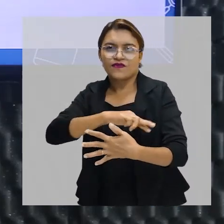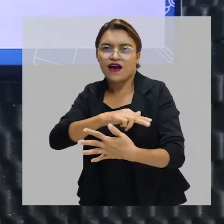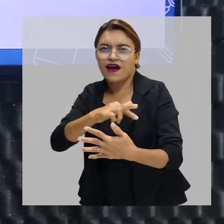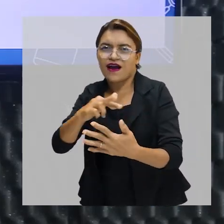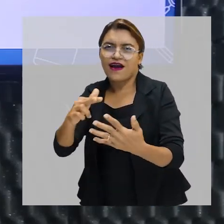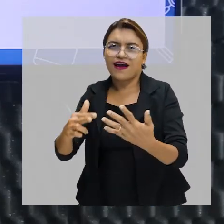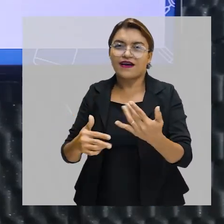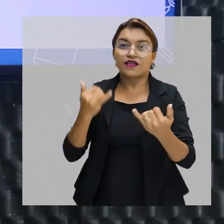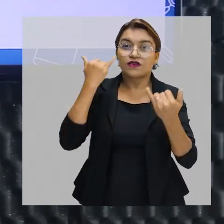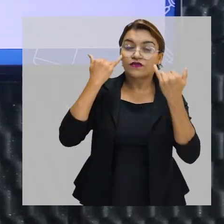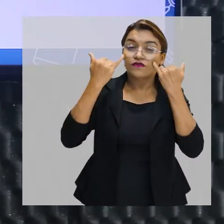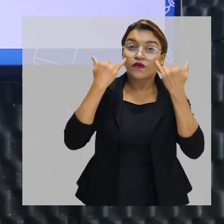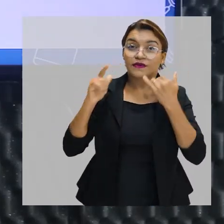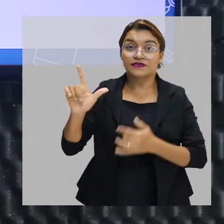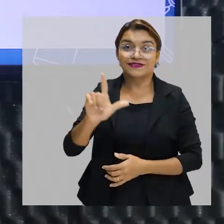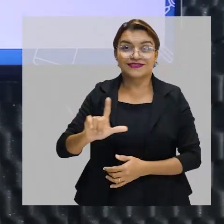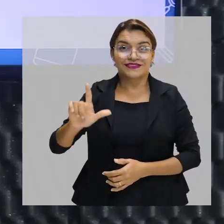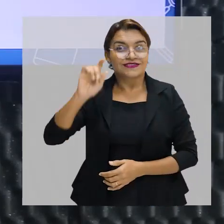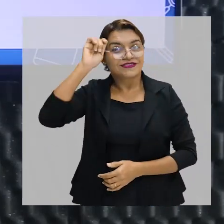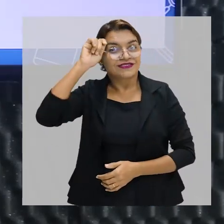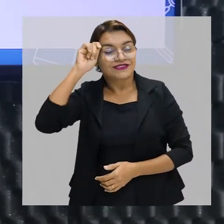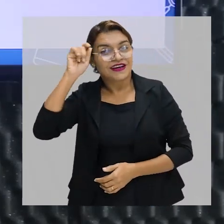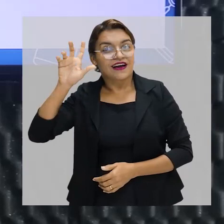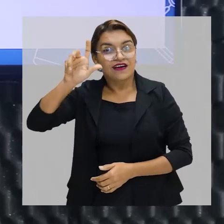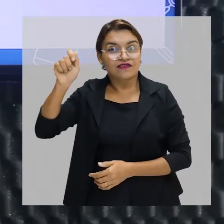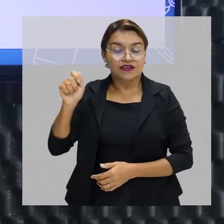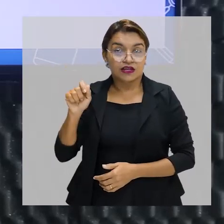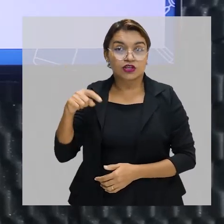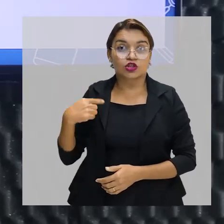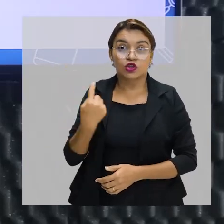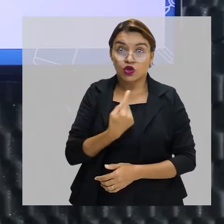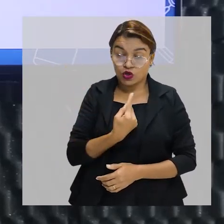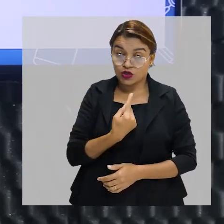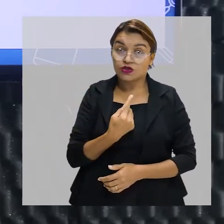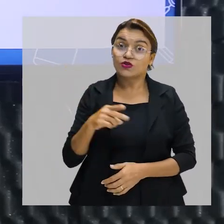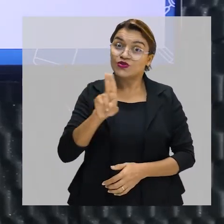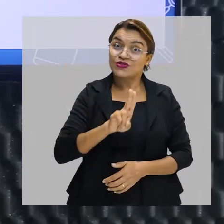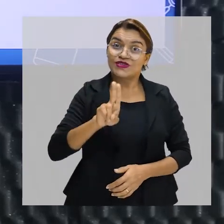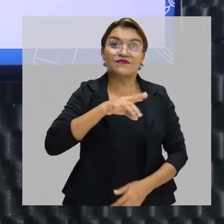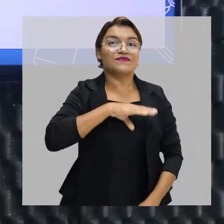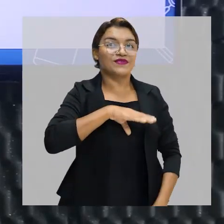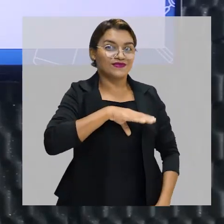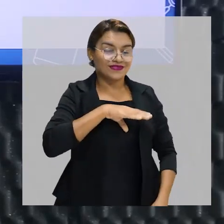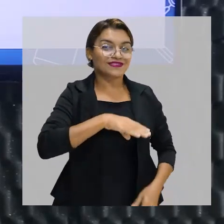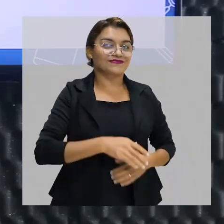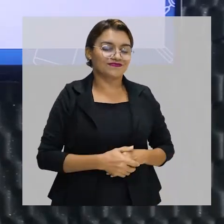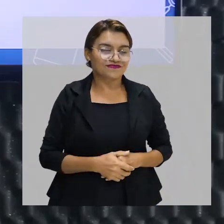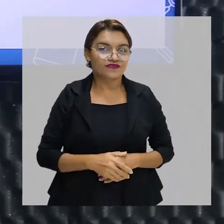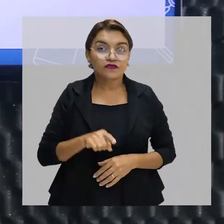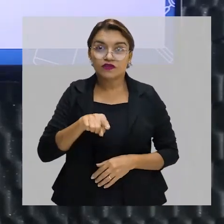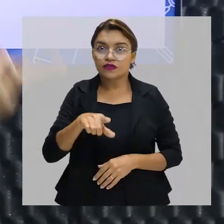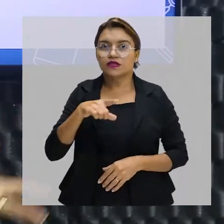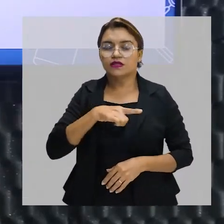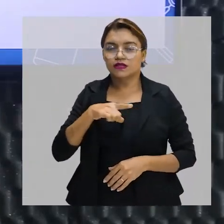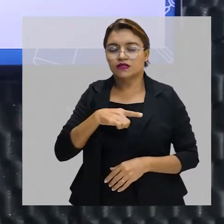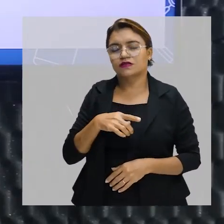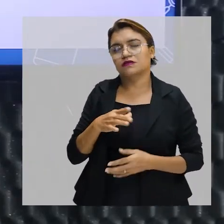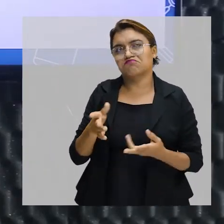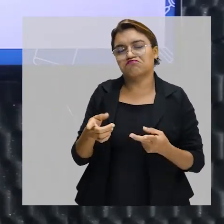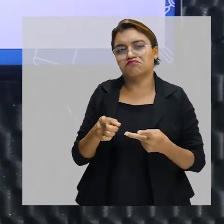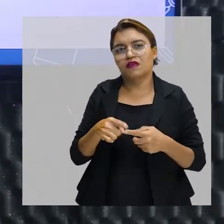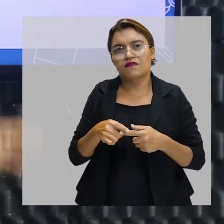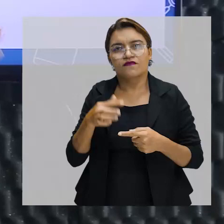das literaturas africanas e, para nós, as de língua portuguesa. Então você tem também, como eu já disse, na França,